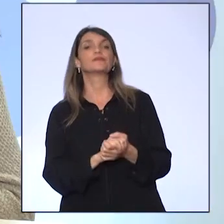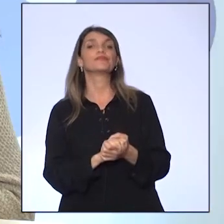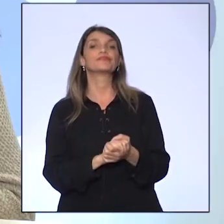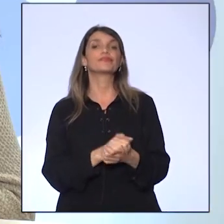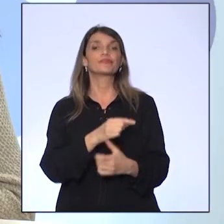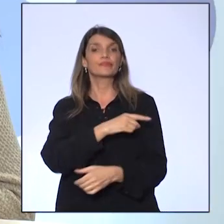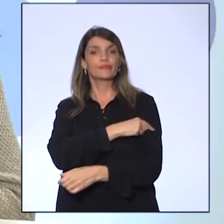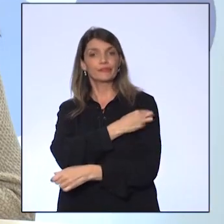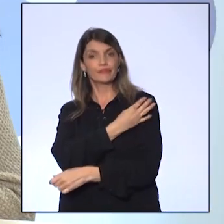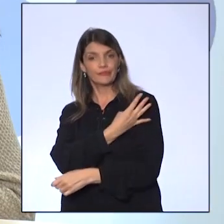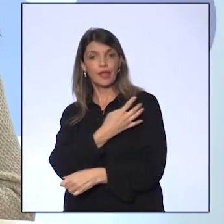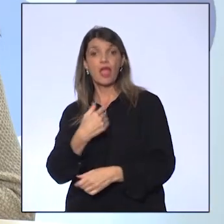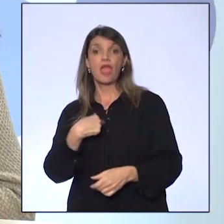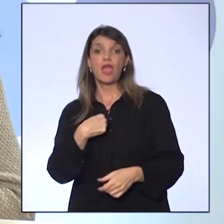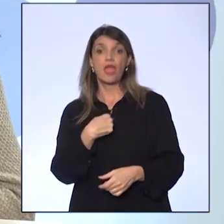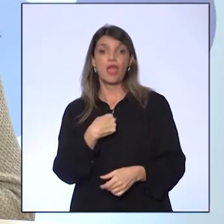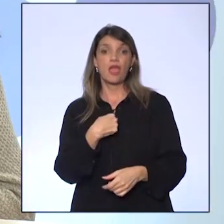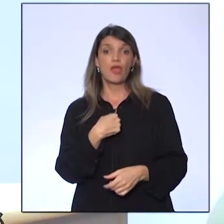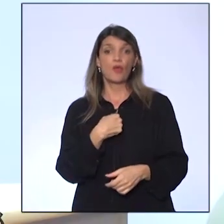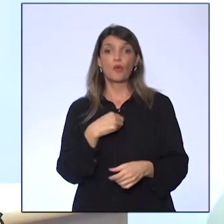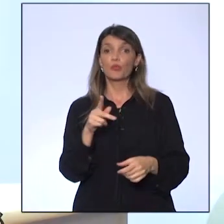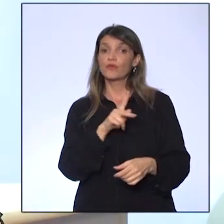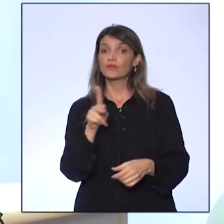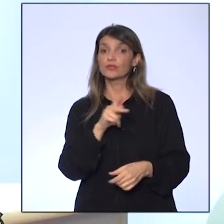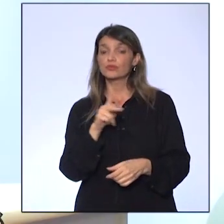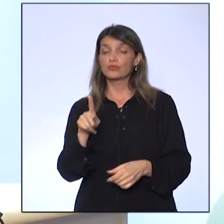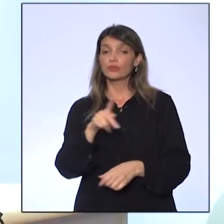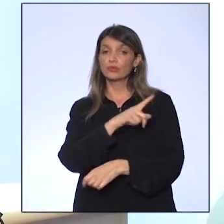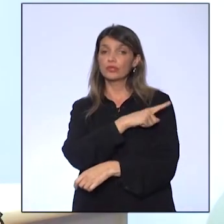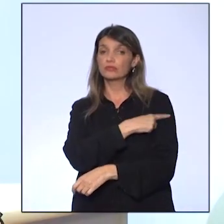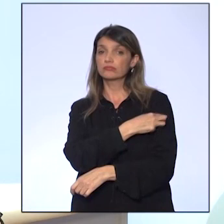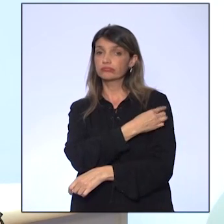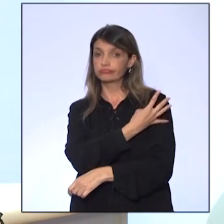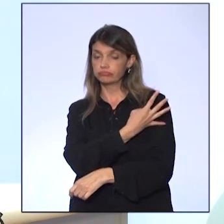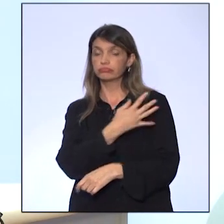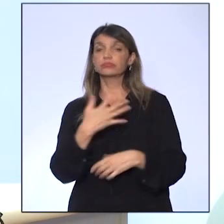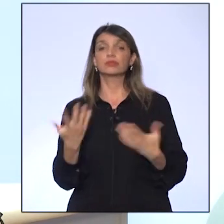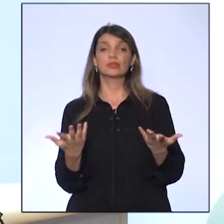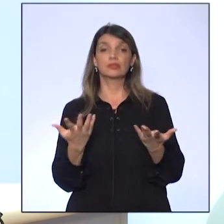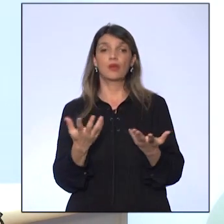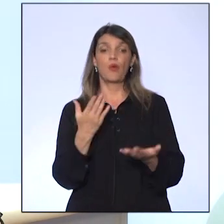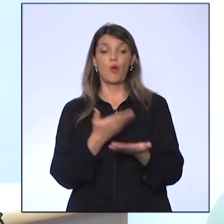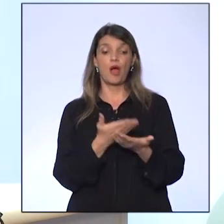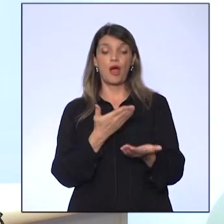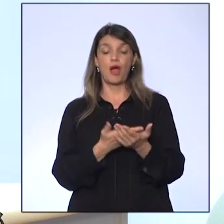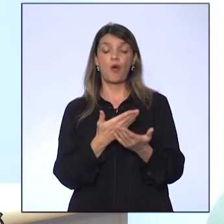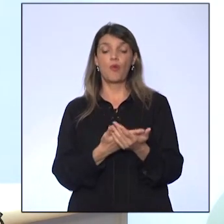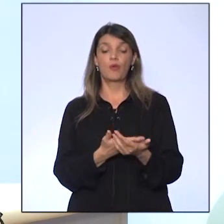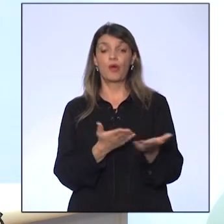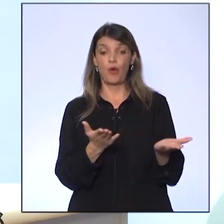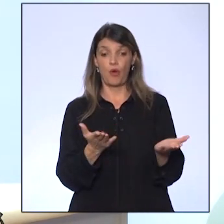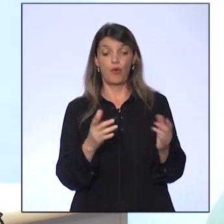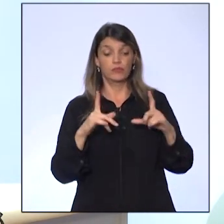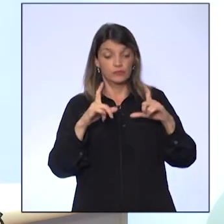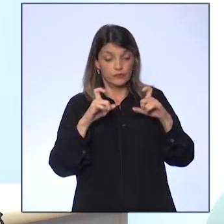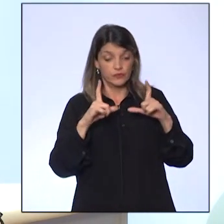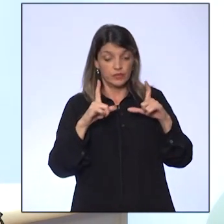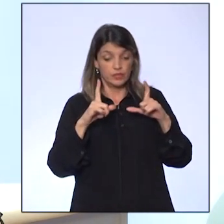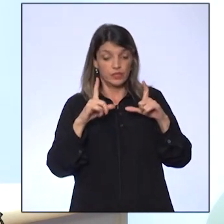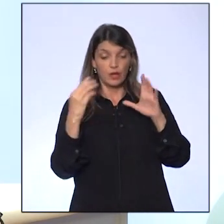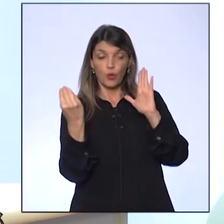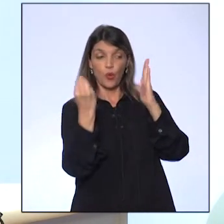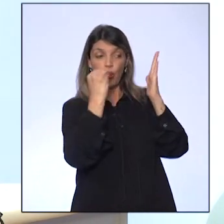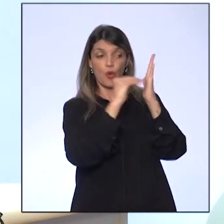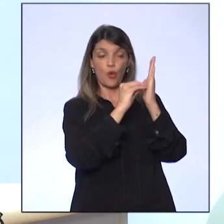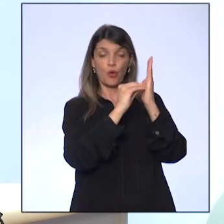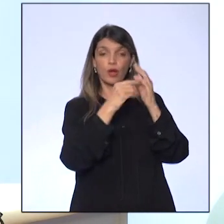fundamental. Eu sou professora do fundamental, então, quando ela passa uma aula, eu tenho um combinado com eles. Eles tiram uma foto e postam no Google